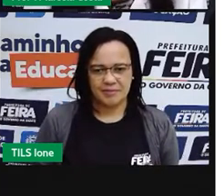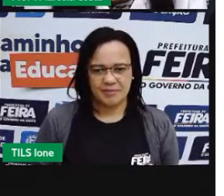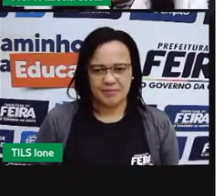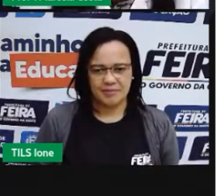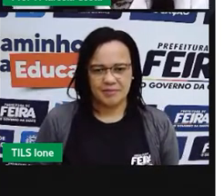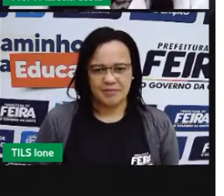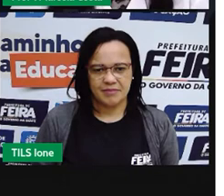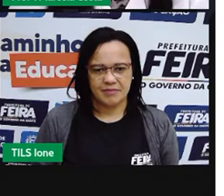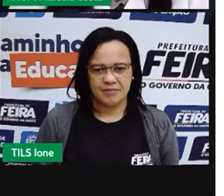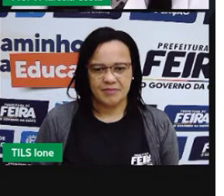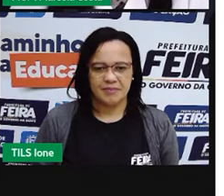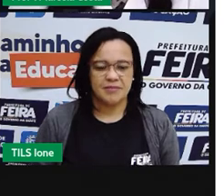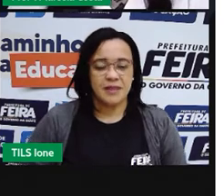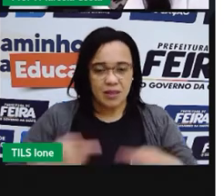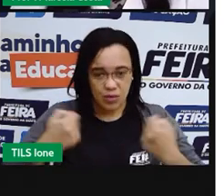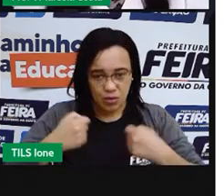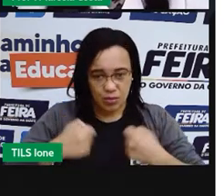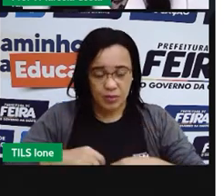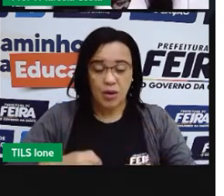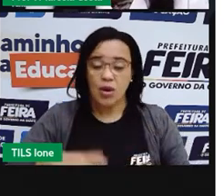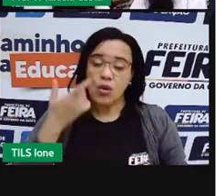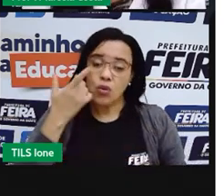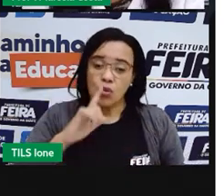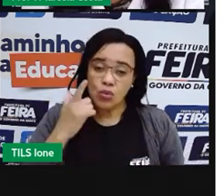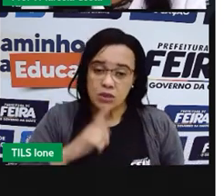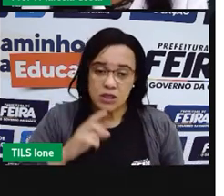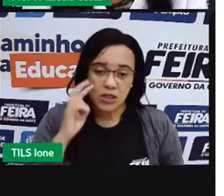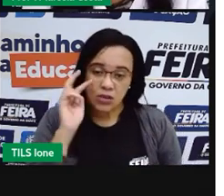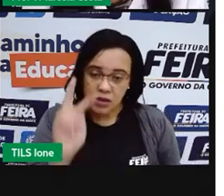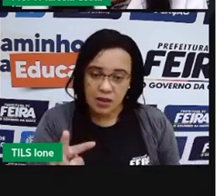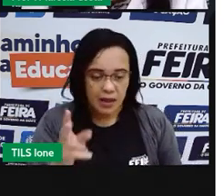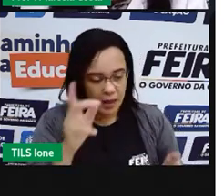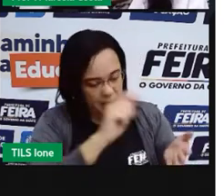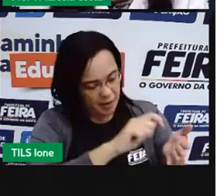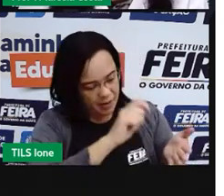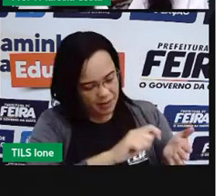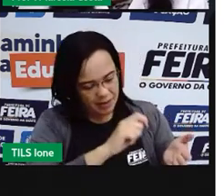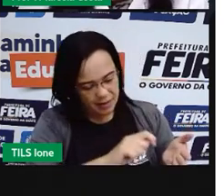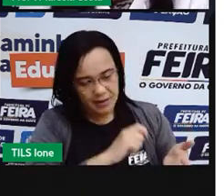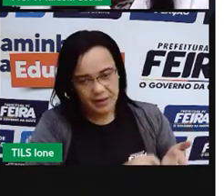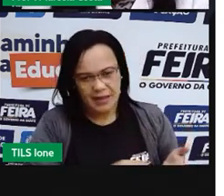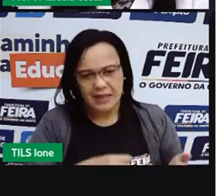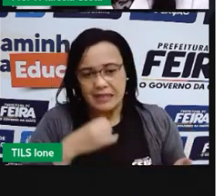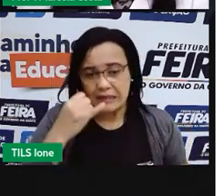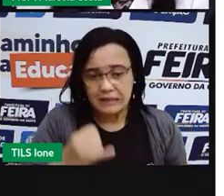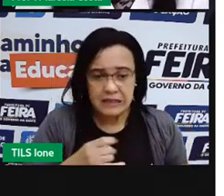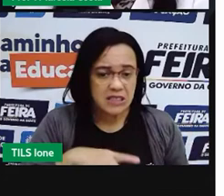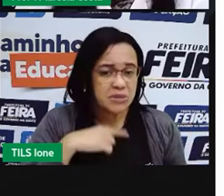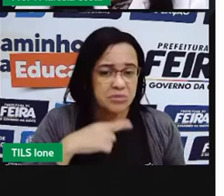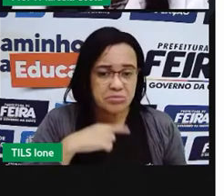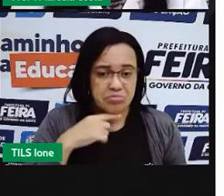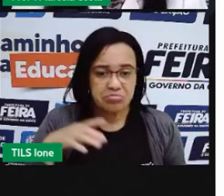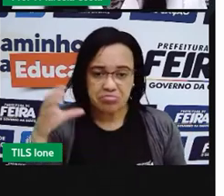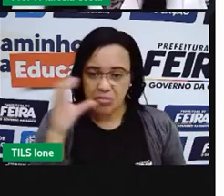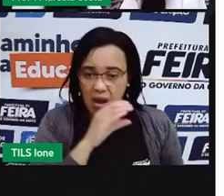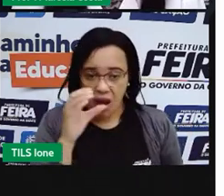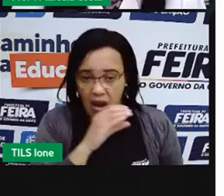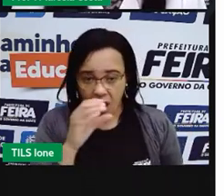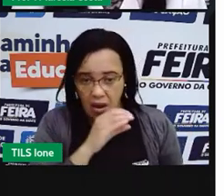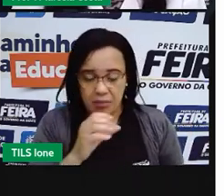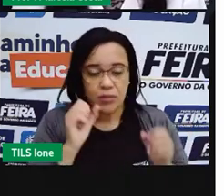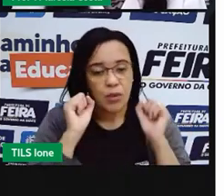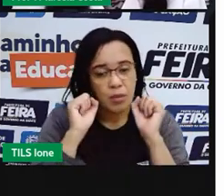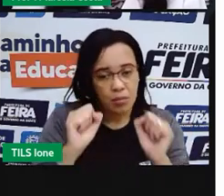Conseguiu acompanhar a escrita? Se for muito rápido, você não conseguiu ver ali como escrever, não